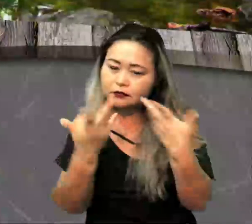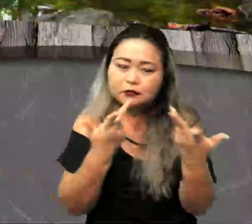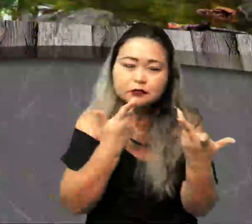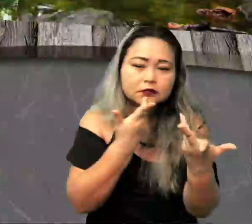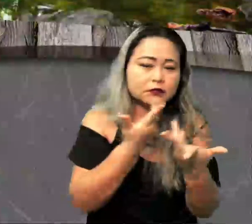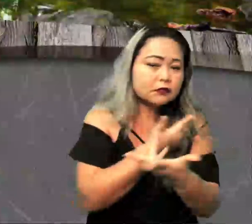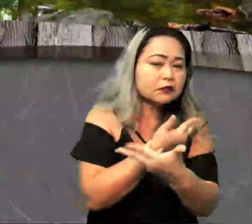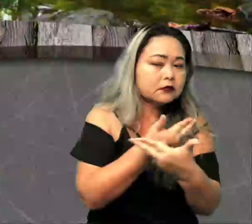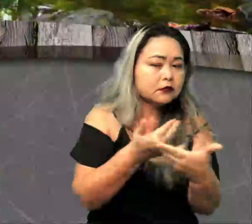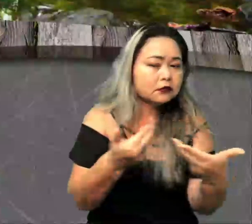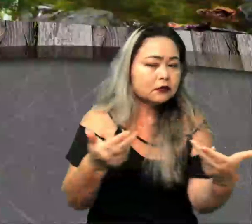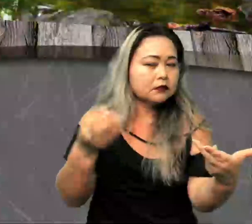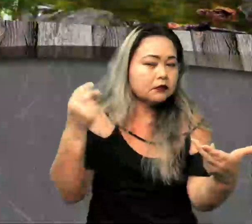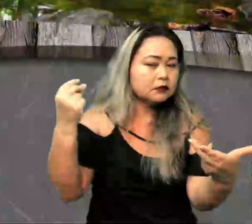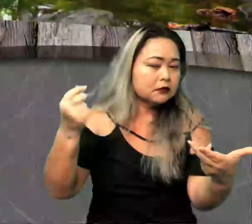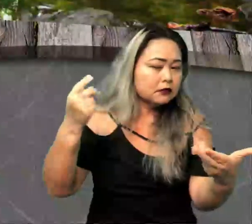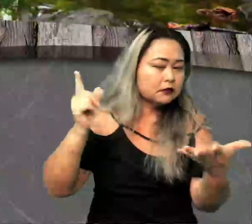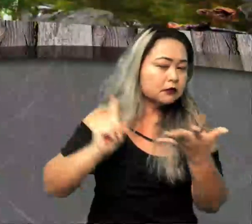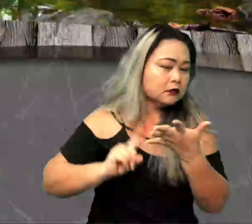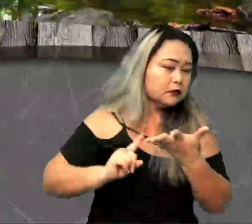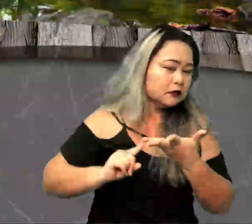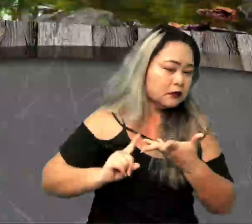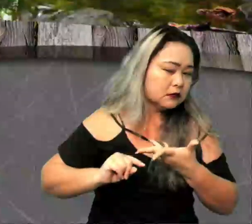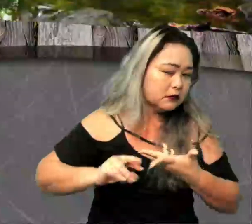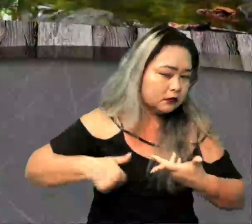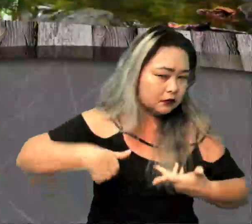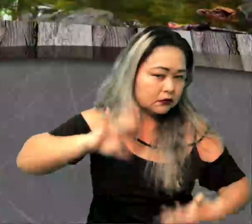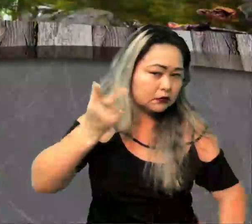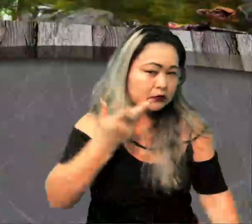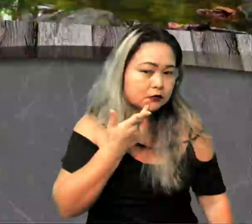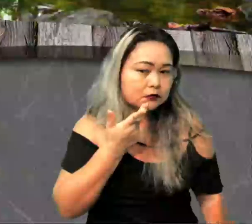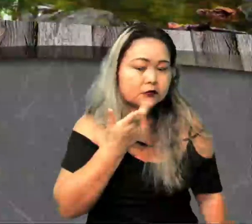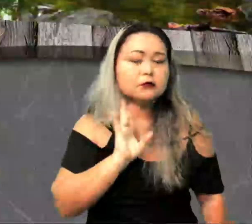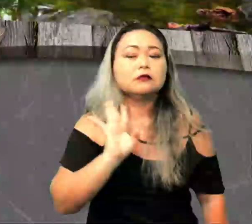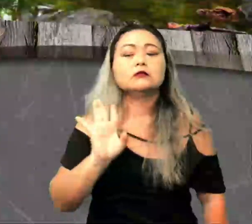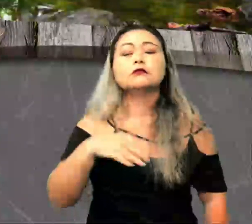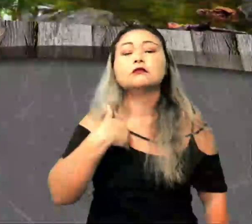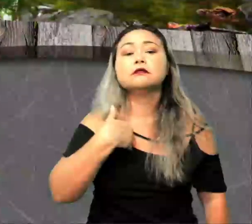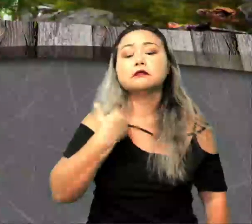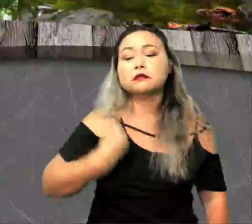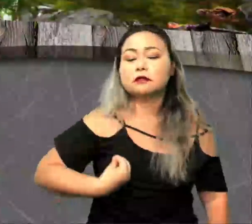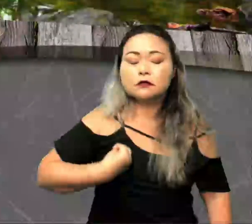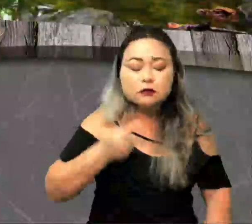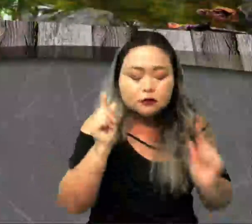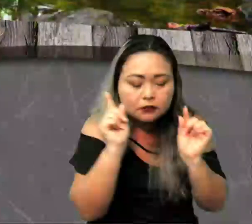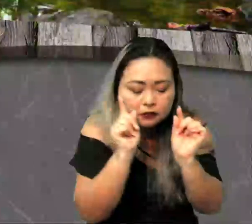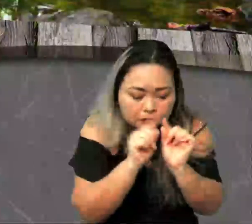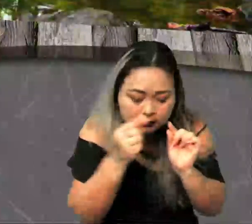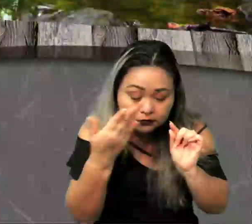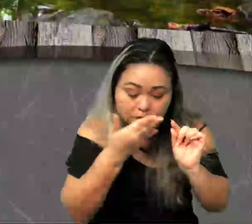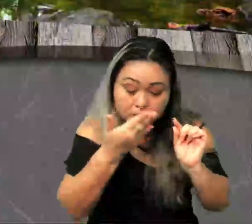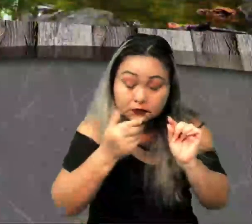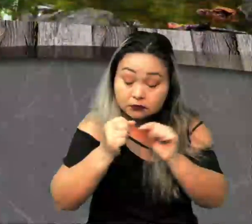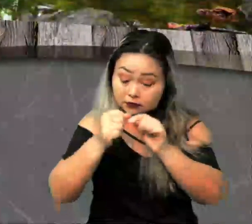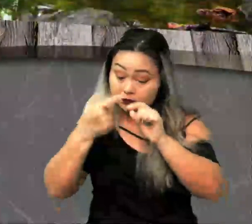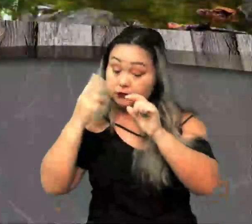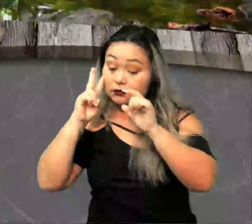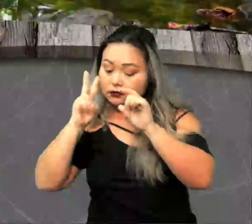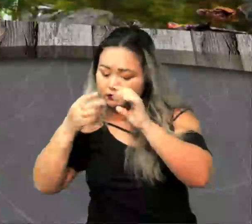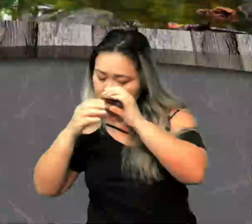várias vezes em outras aulas sobre essa questão, né, de vida microscópica, vida